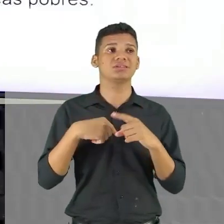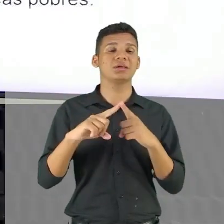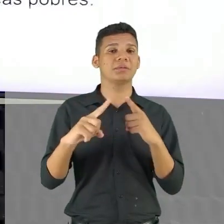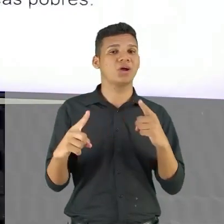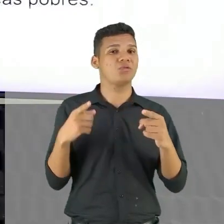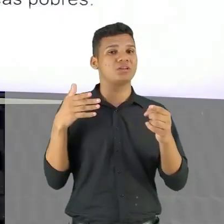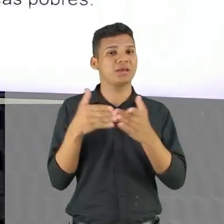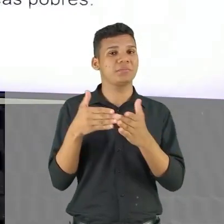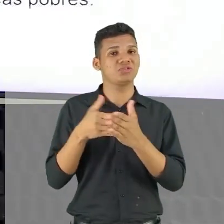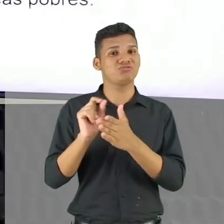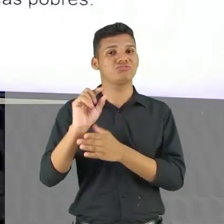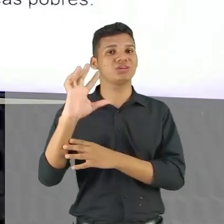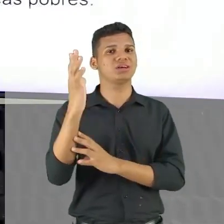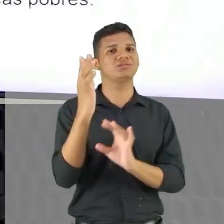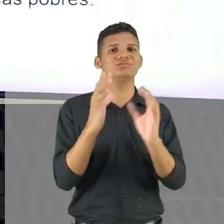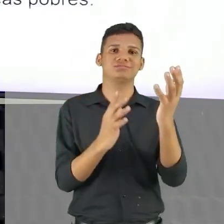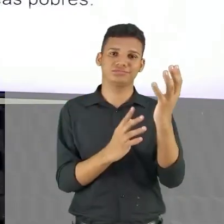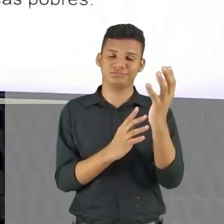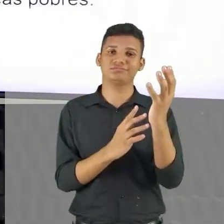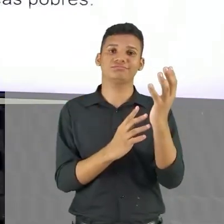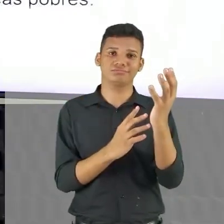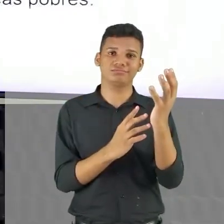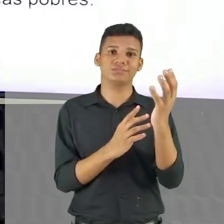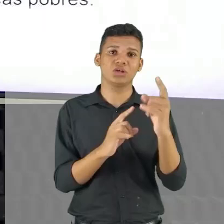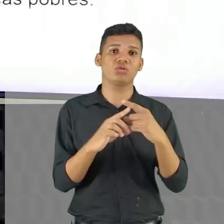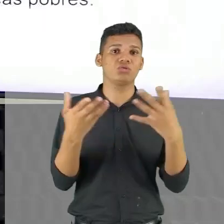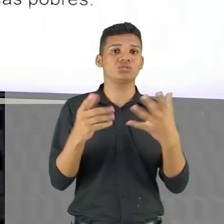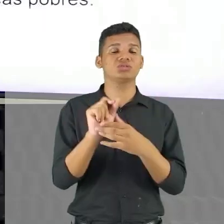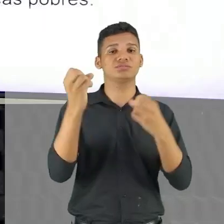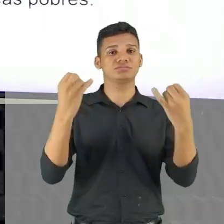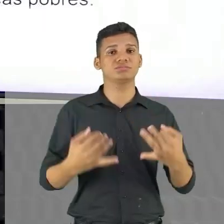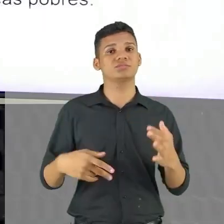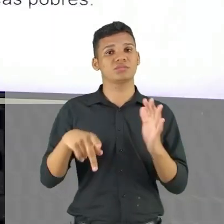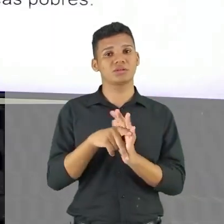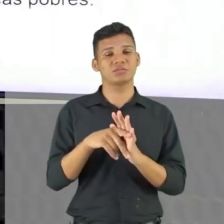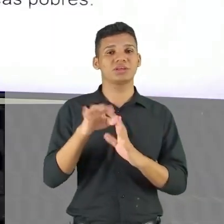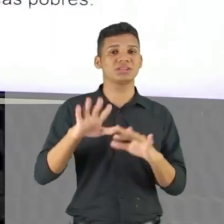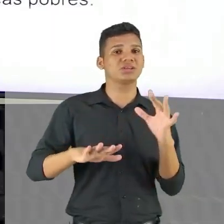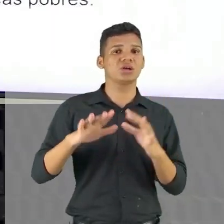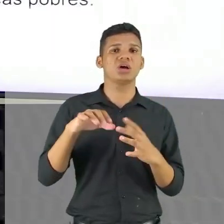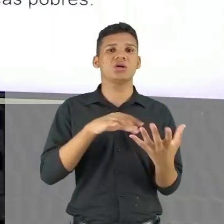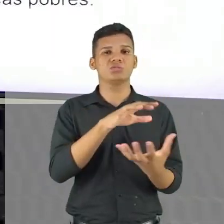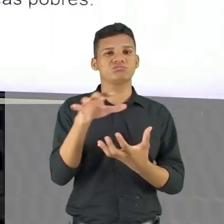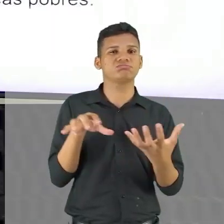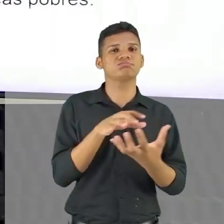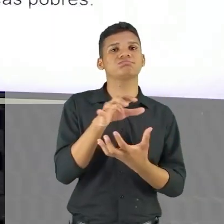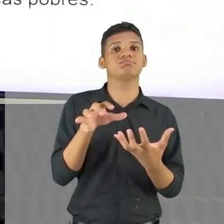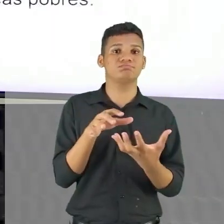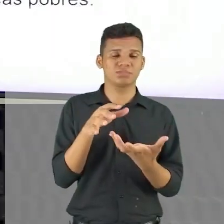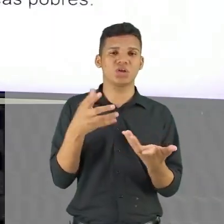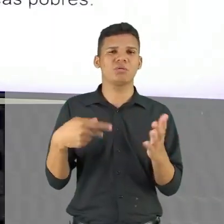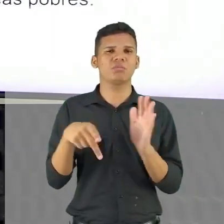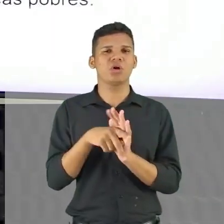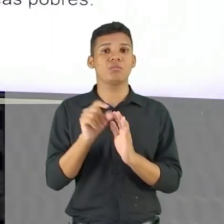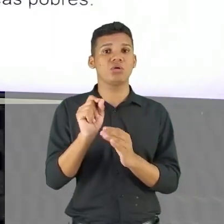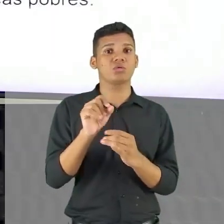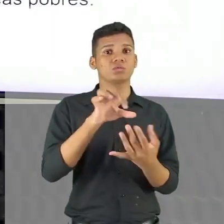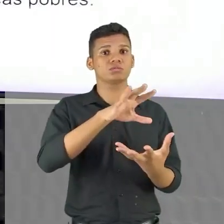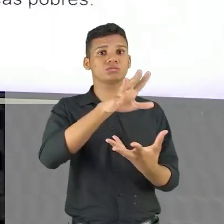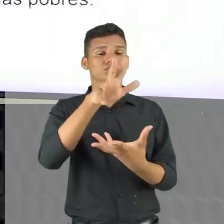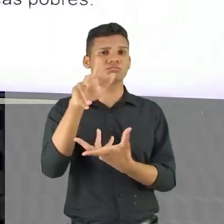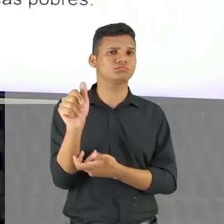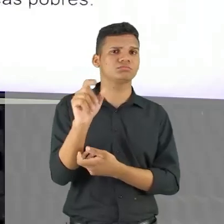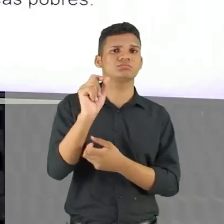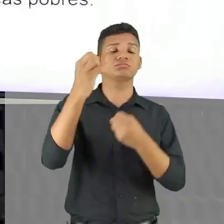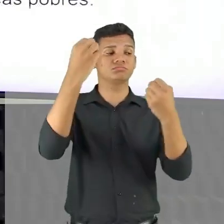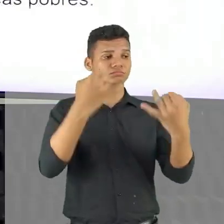limite que a natureza impõe. Veja bem, hoje a gente está falando de uma crise hídrica global. Essa crise hídrica global está dizendo para a gente o